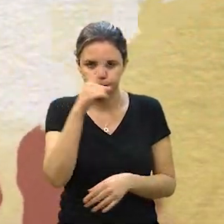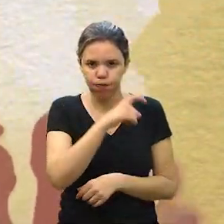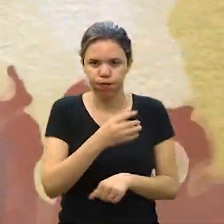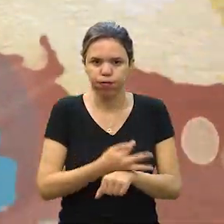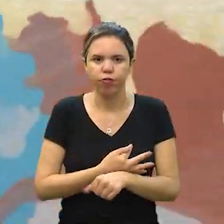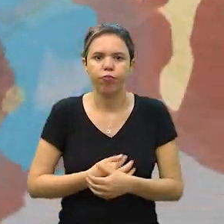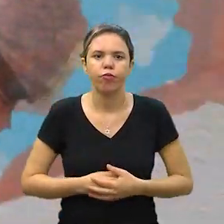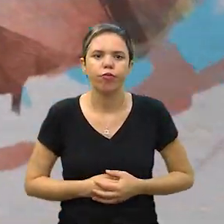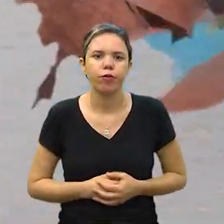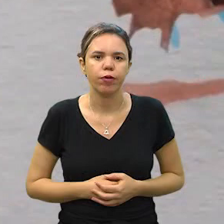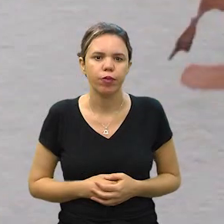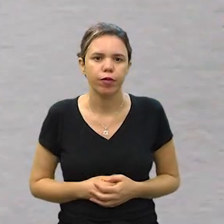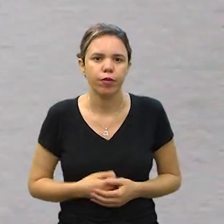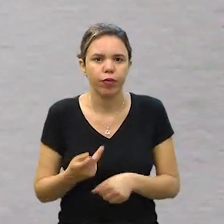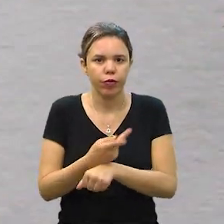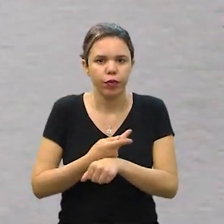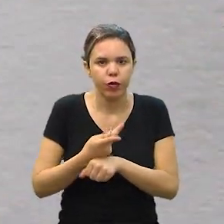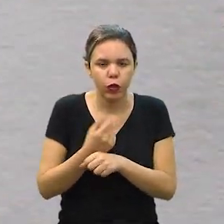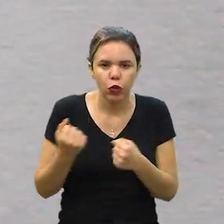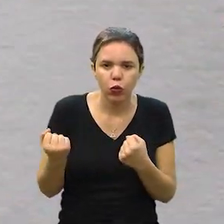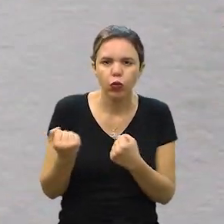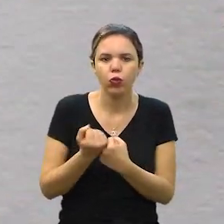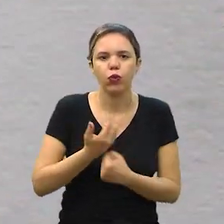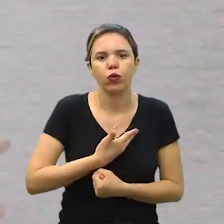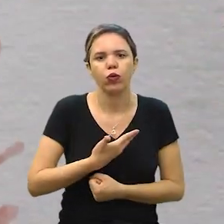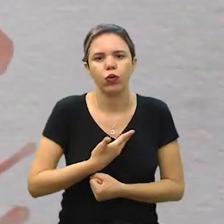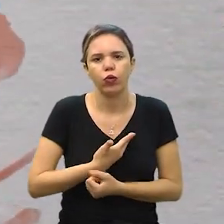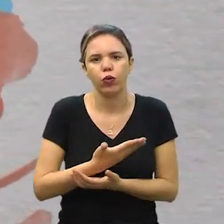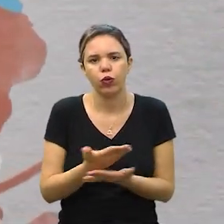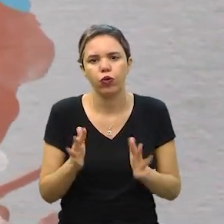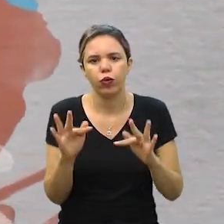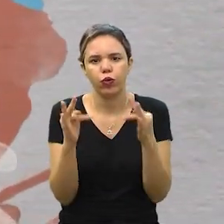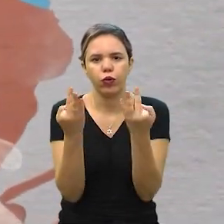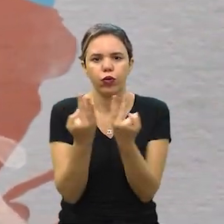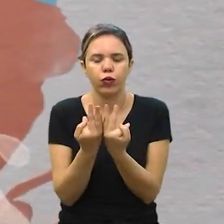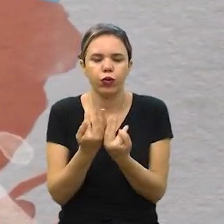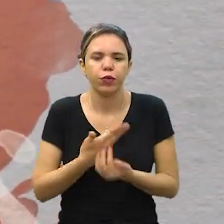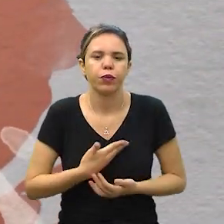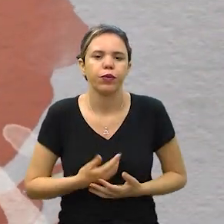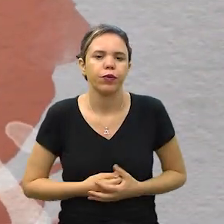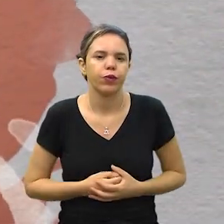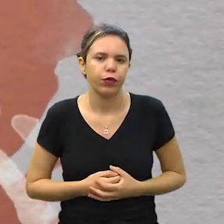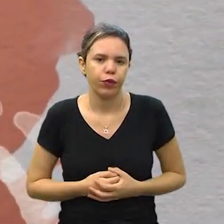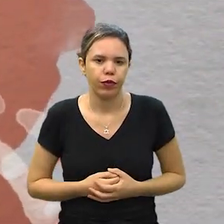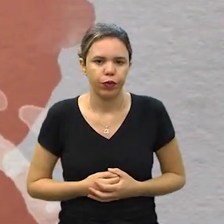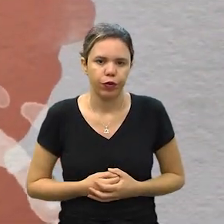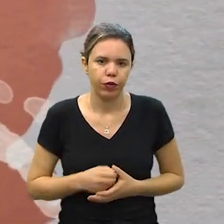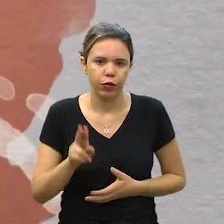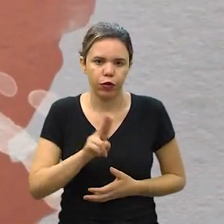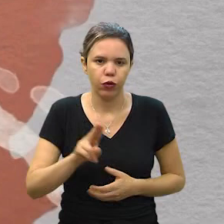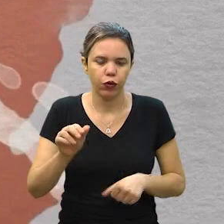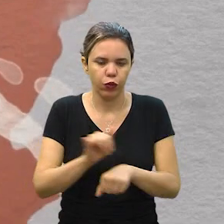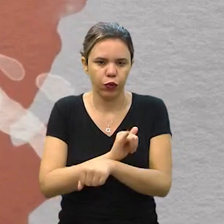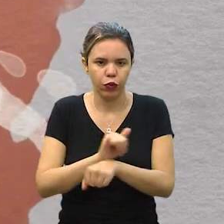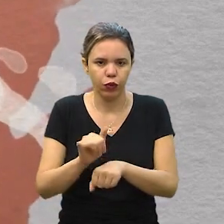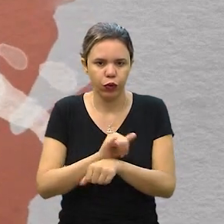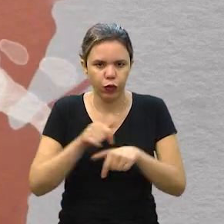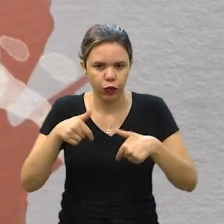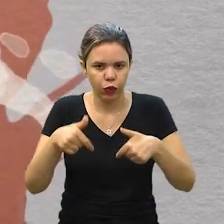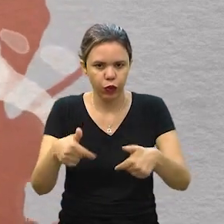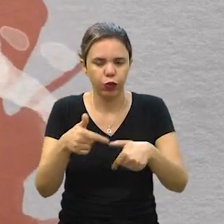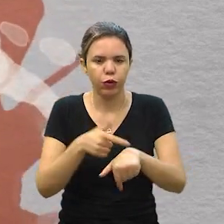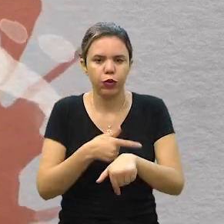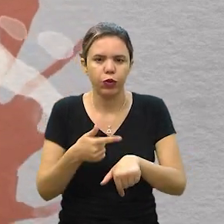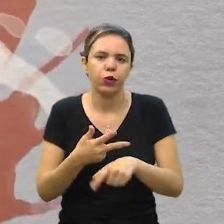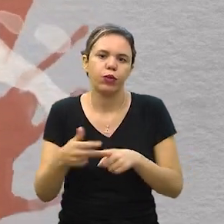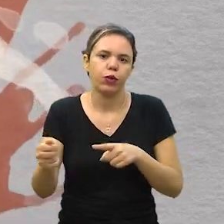difícil. Procure o apoio de seus colegas, familiares e amigos e utilize estratégias para enfrentar